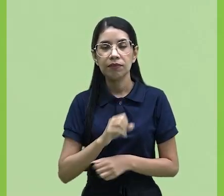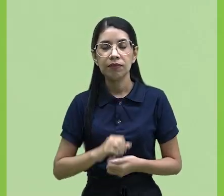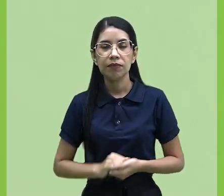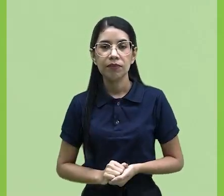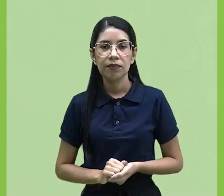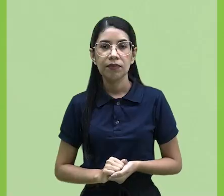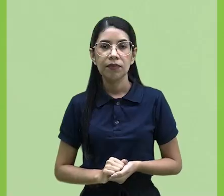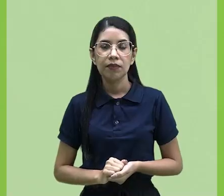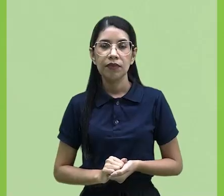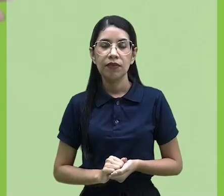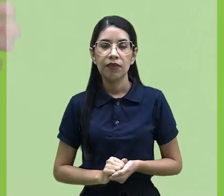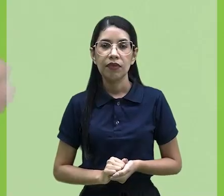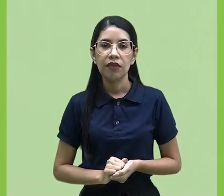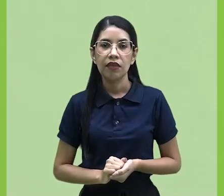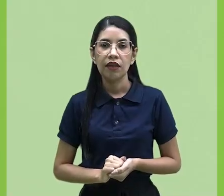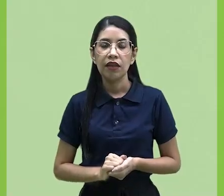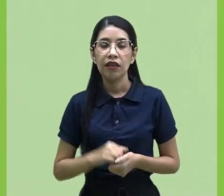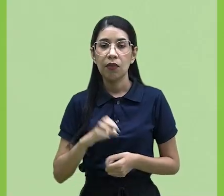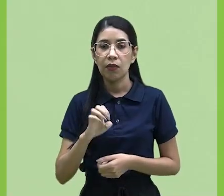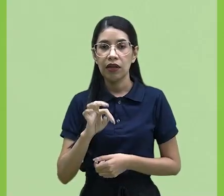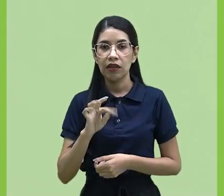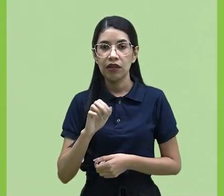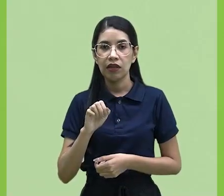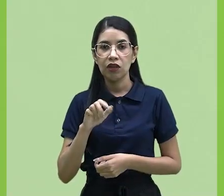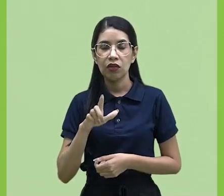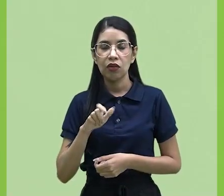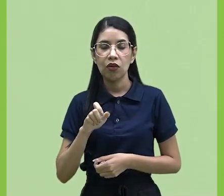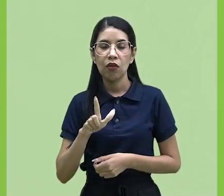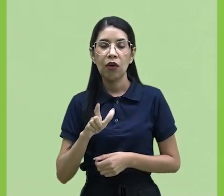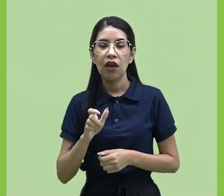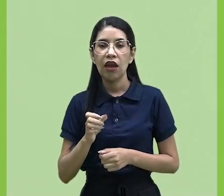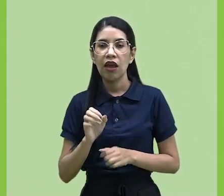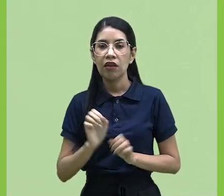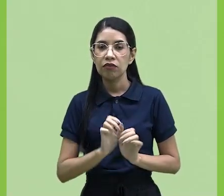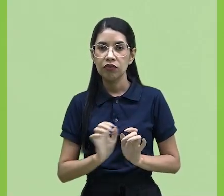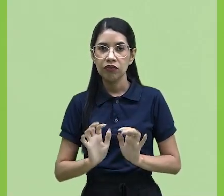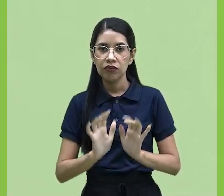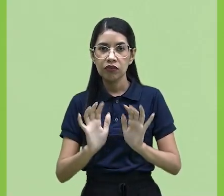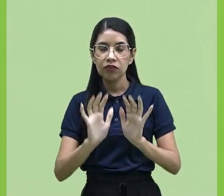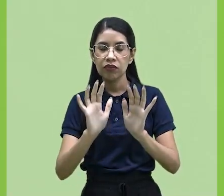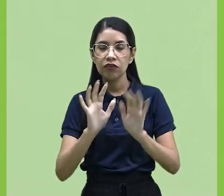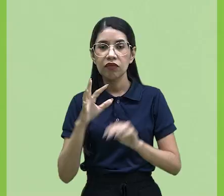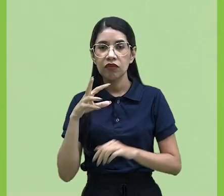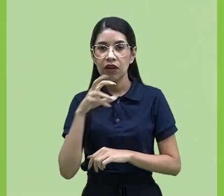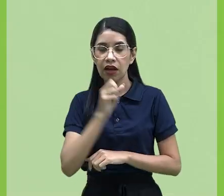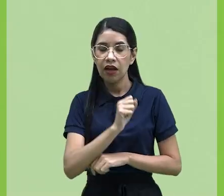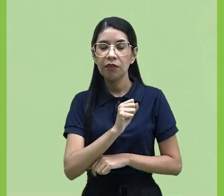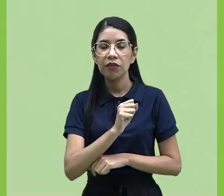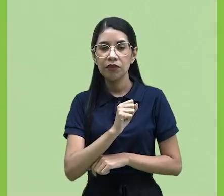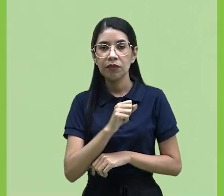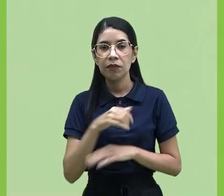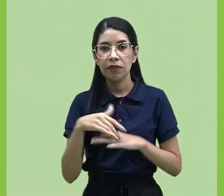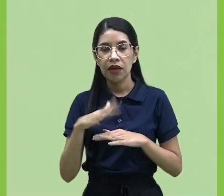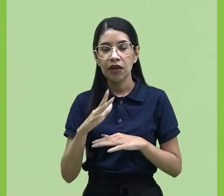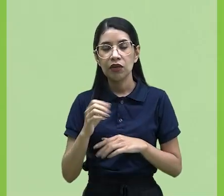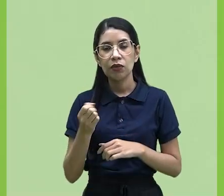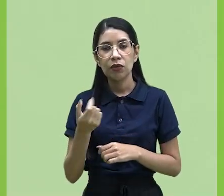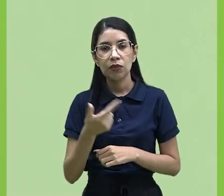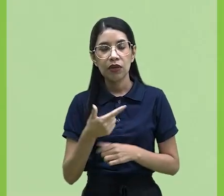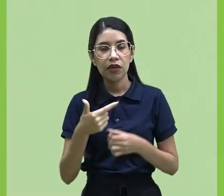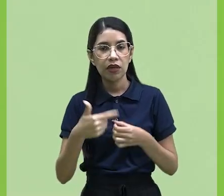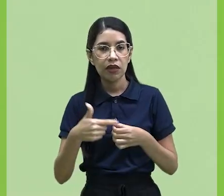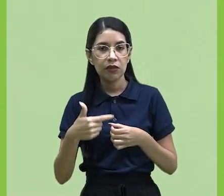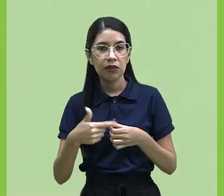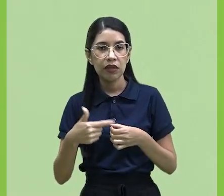muito rapidamente. Então, o etanol vaporiza mais fácil, né? Tem uma volatilidade maior do que a